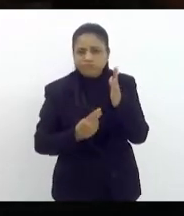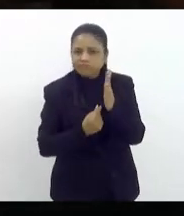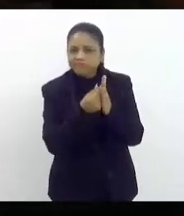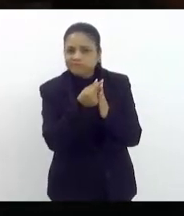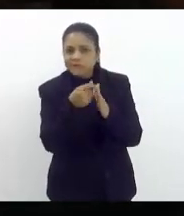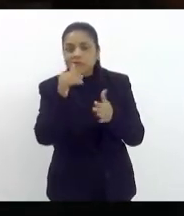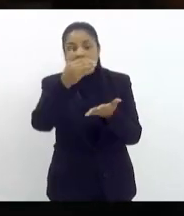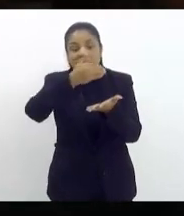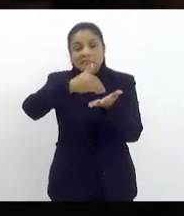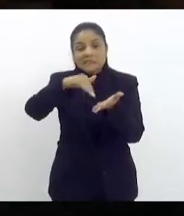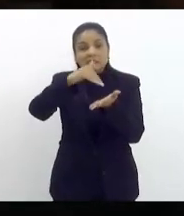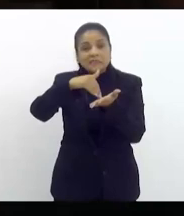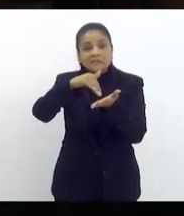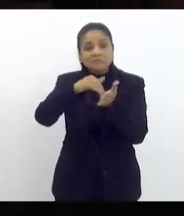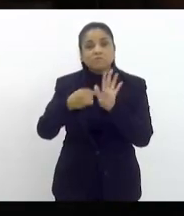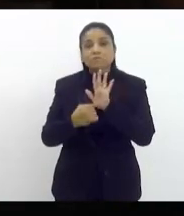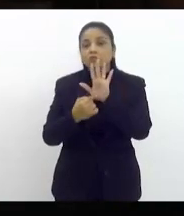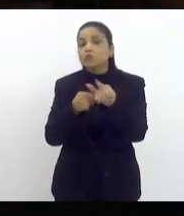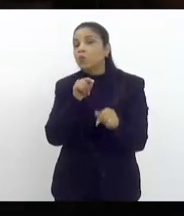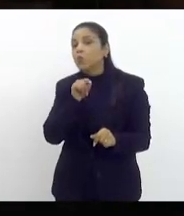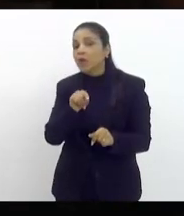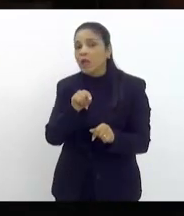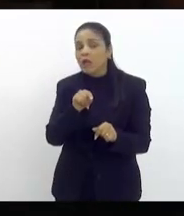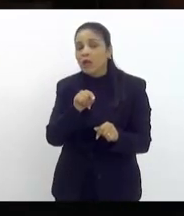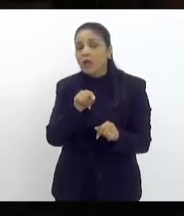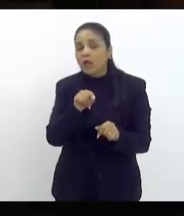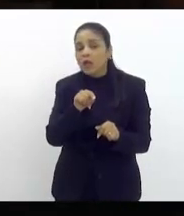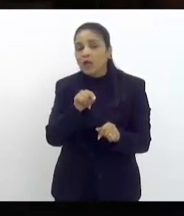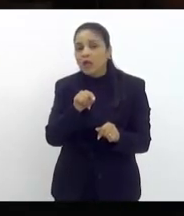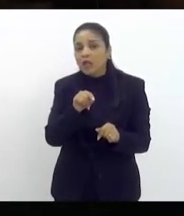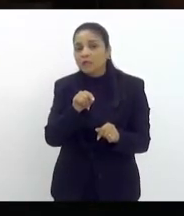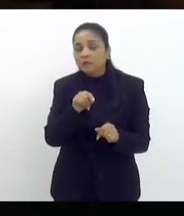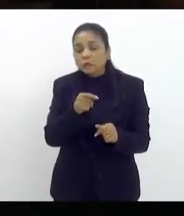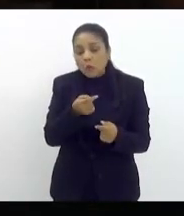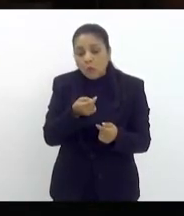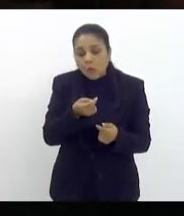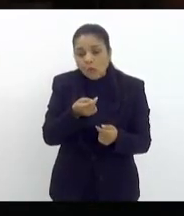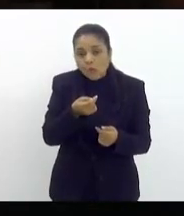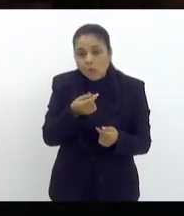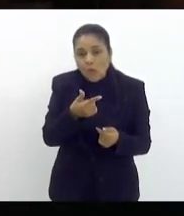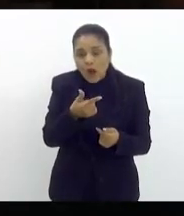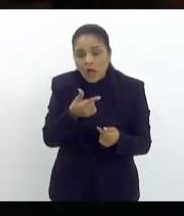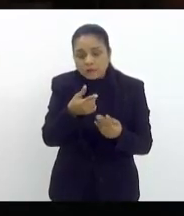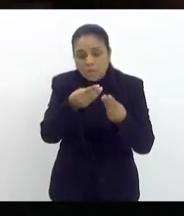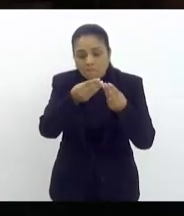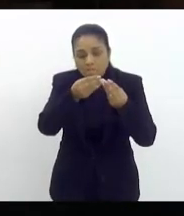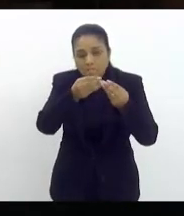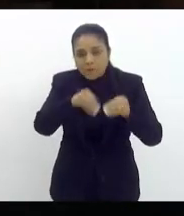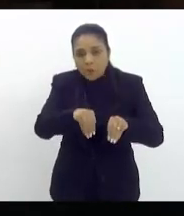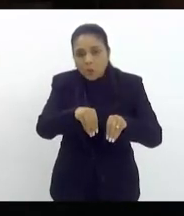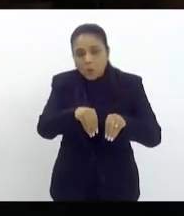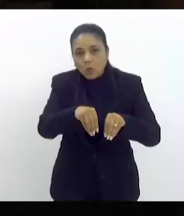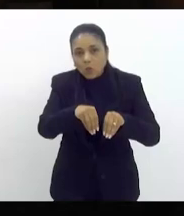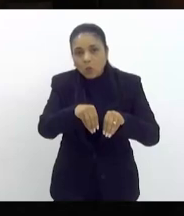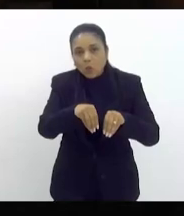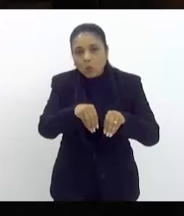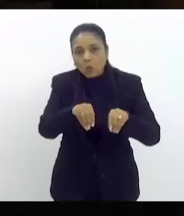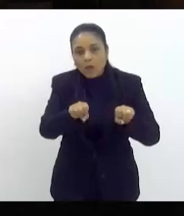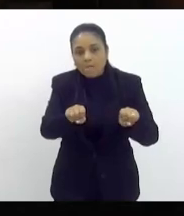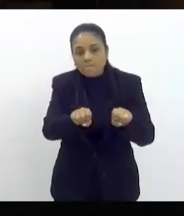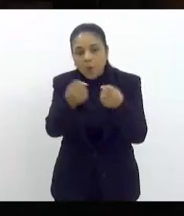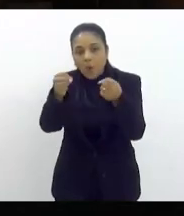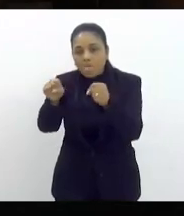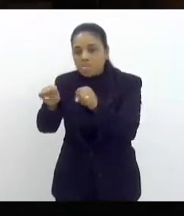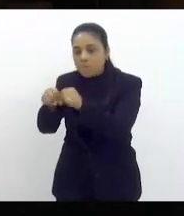secretários demonstrando que estamos à beira de um abismo de arrecadação, arrecadação, uma beira de um